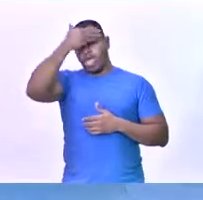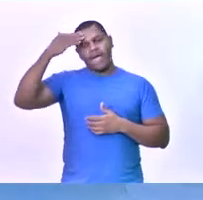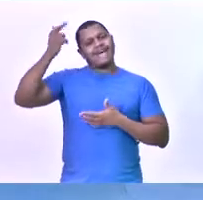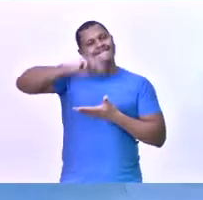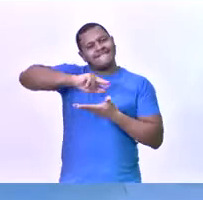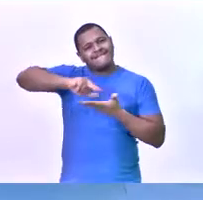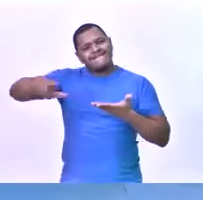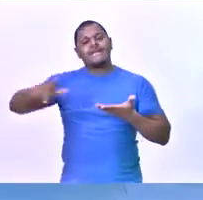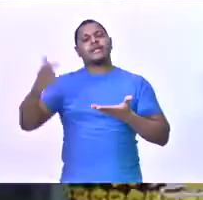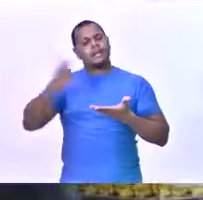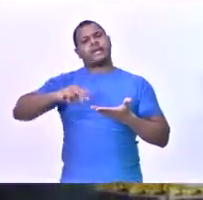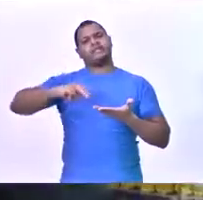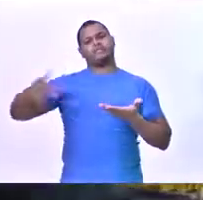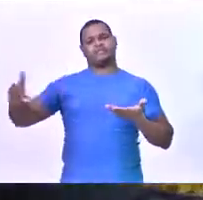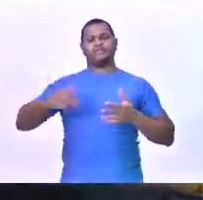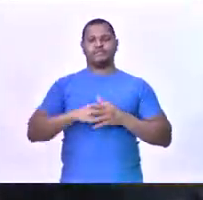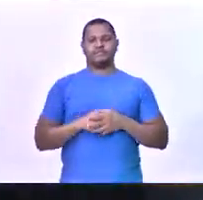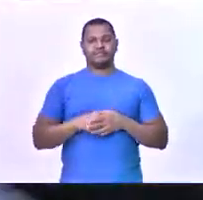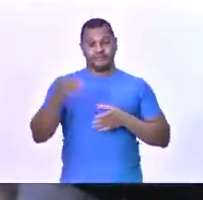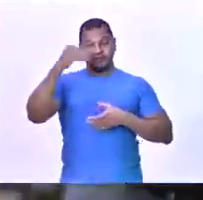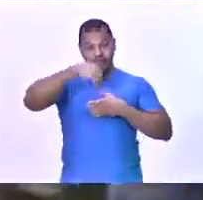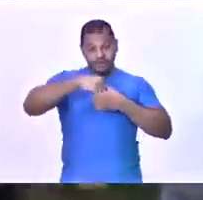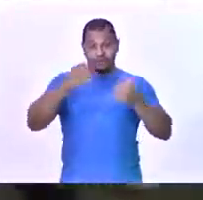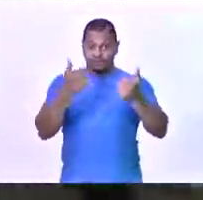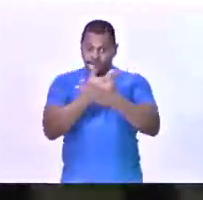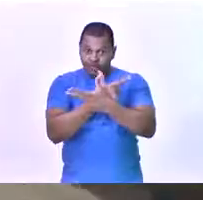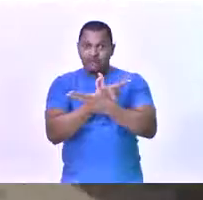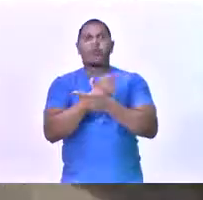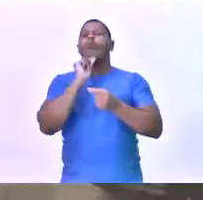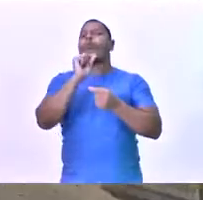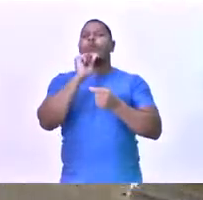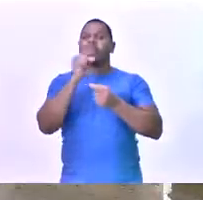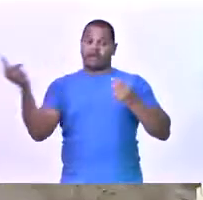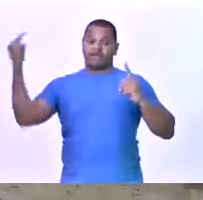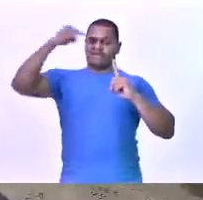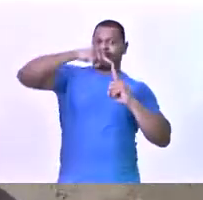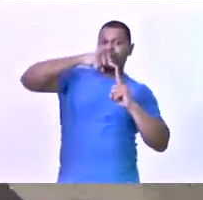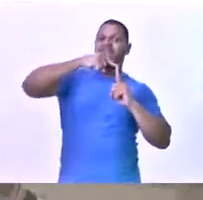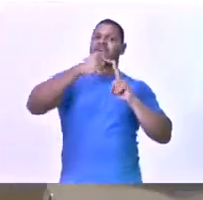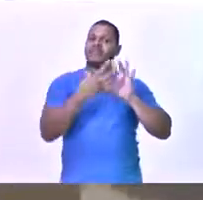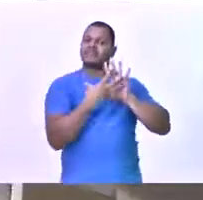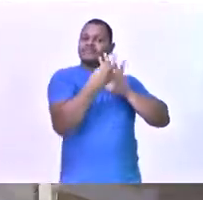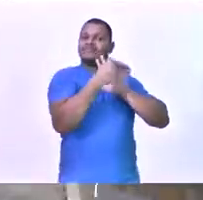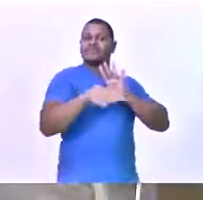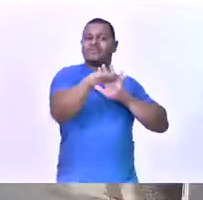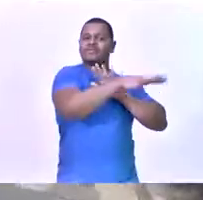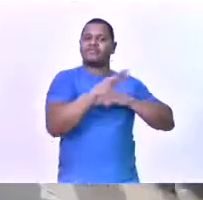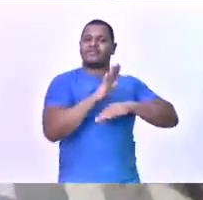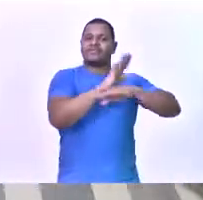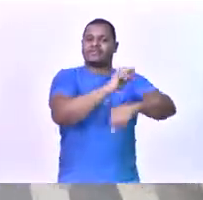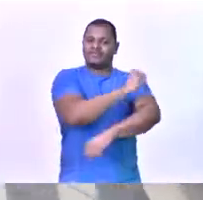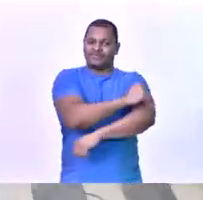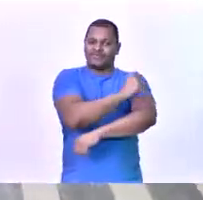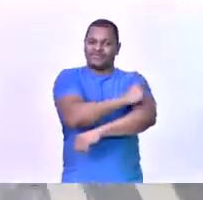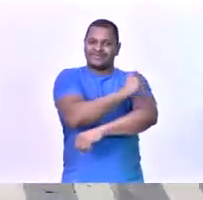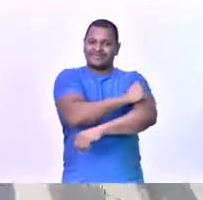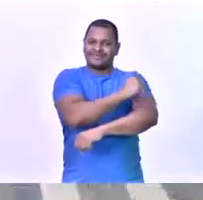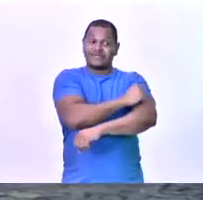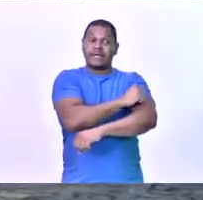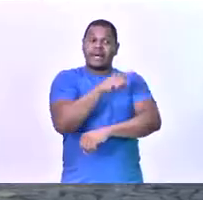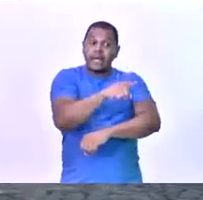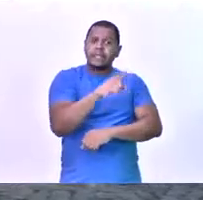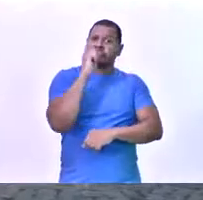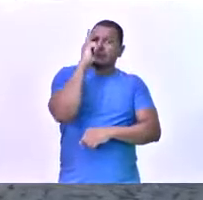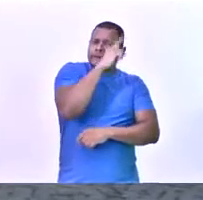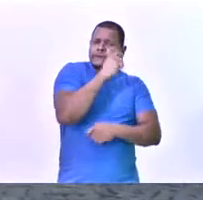lazer, entre outras. Vale destacar que a UFV também é referência na área da assistência estudantil